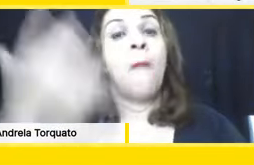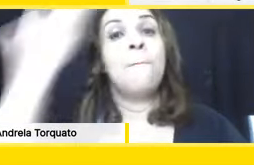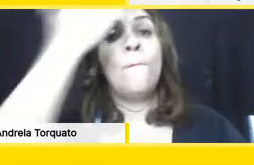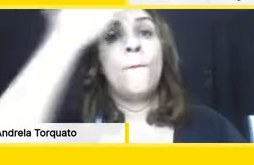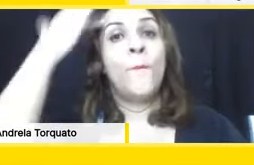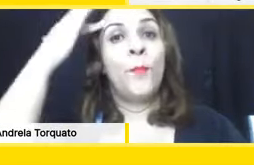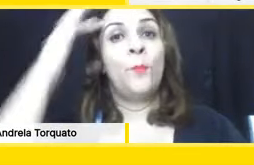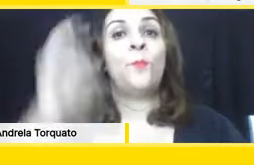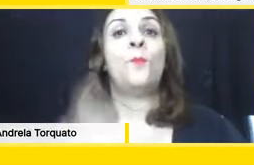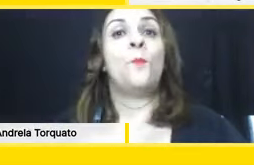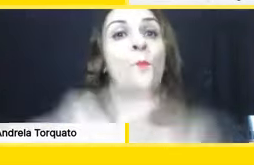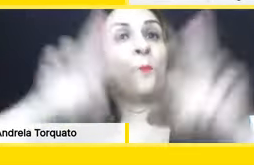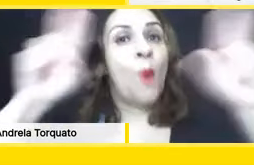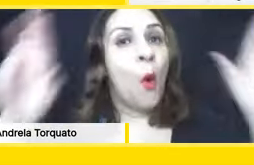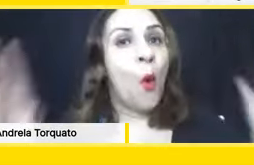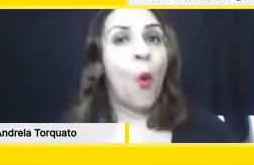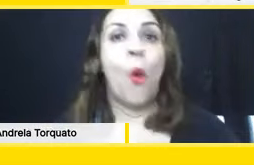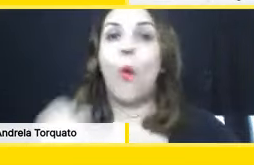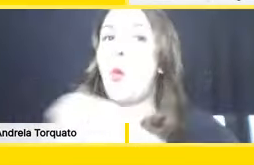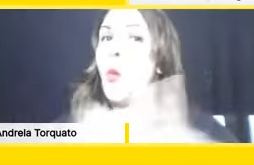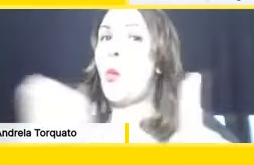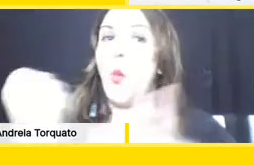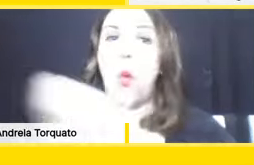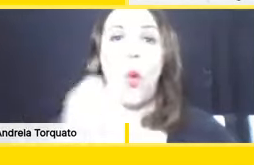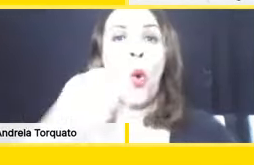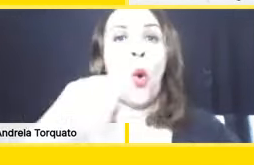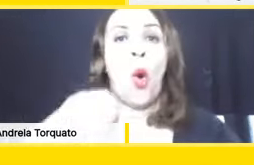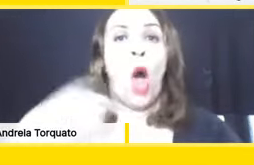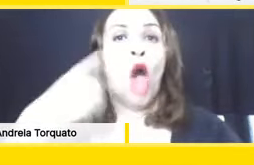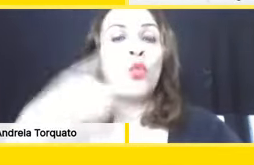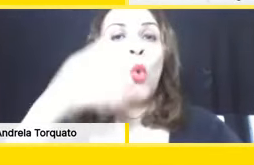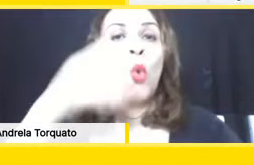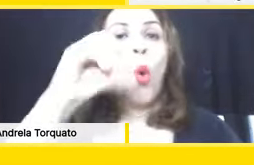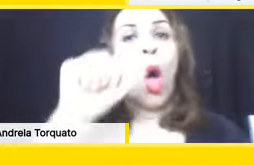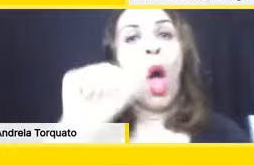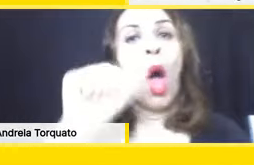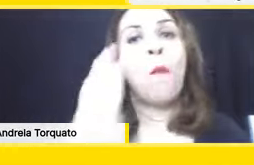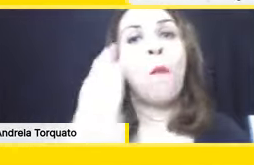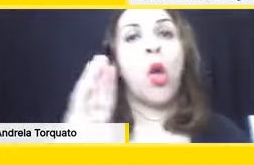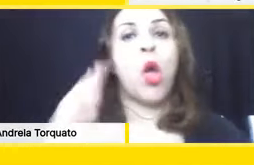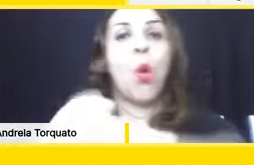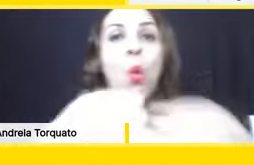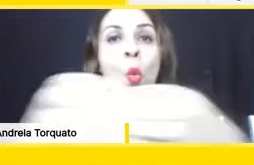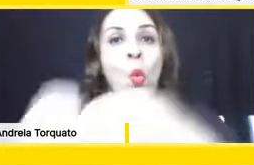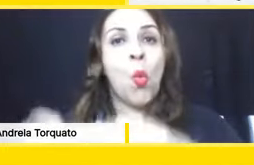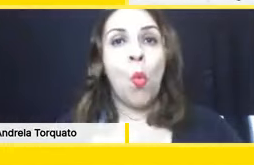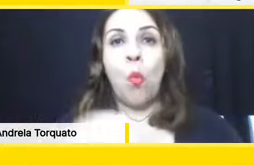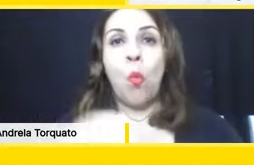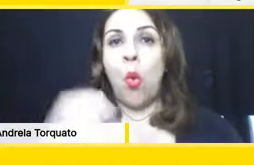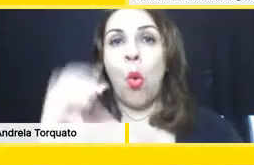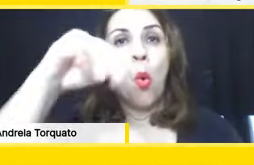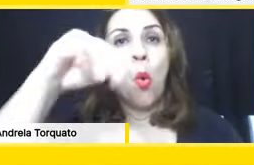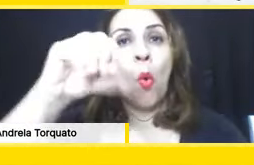vários segmentos, tanto da OAB também, quanto dos movimentos do autismo,